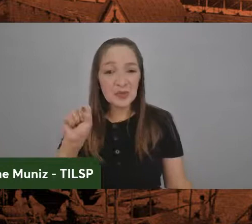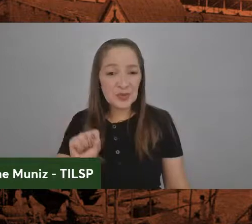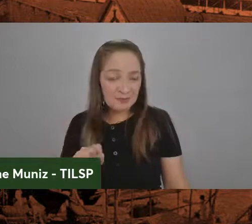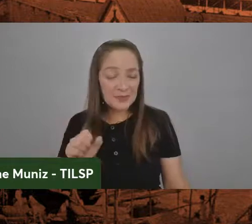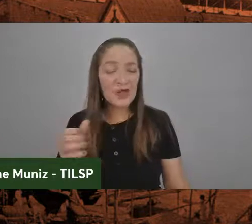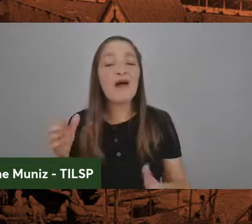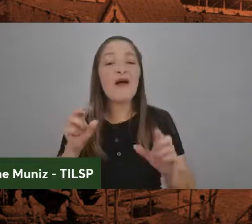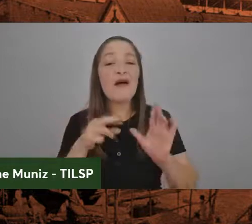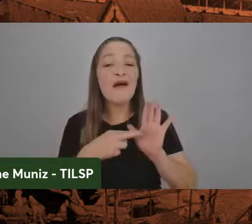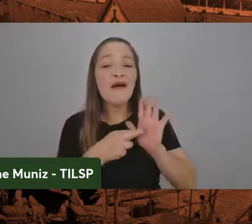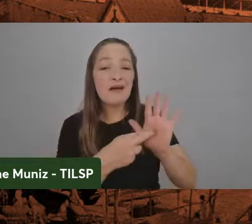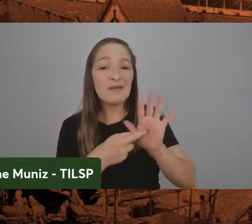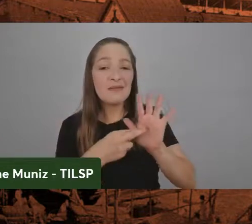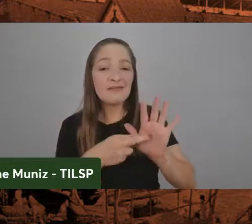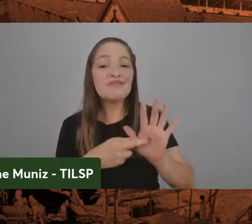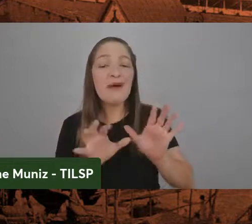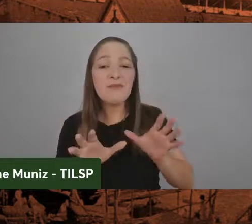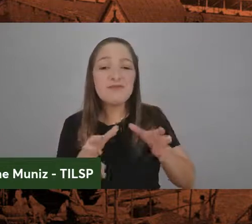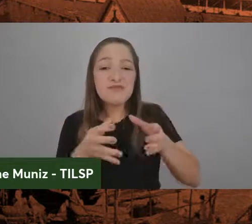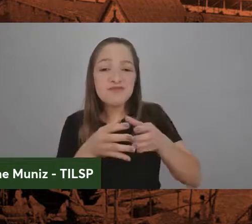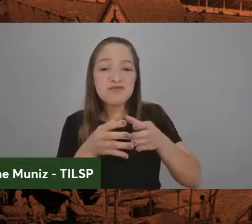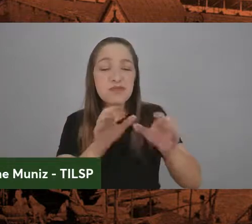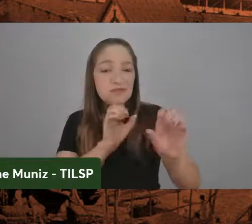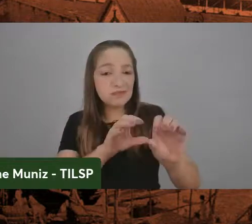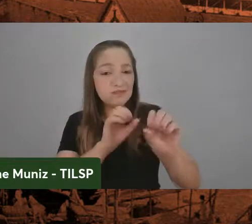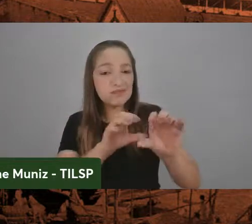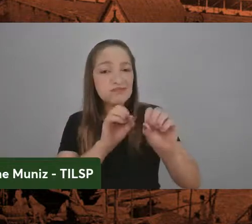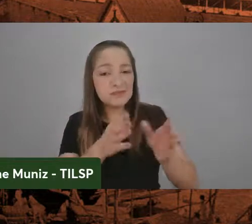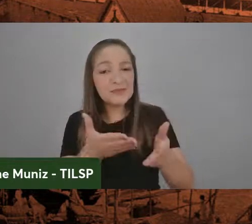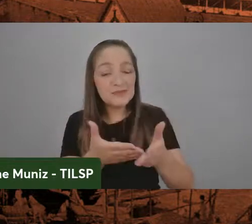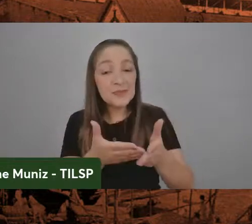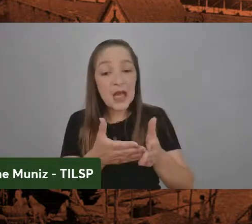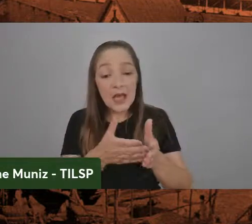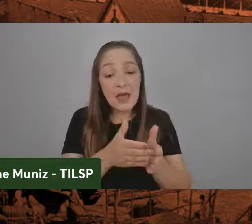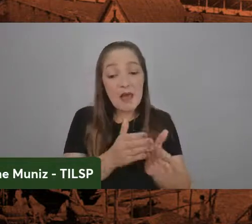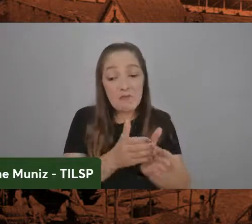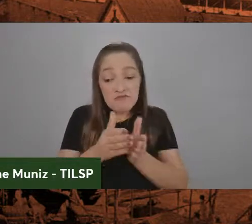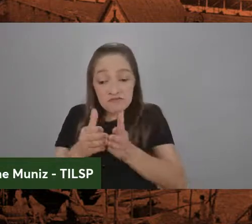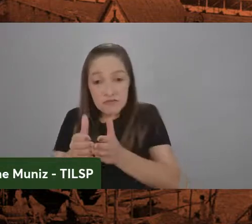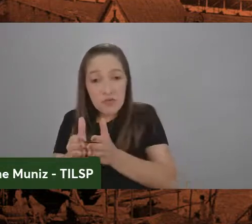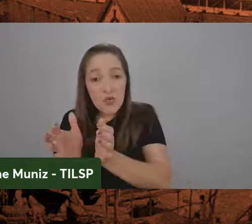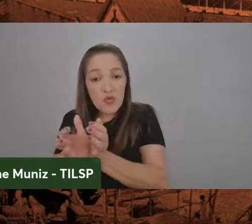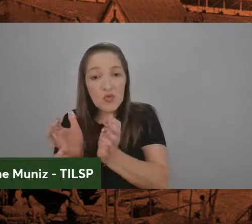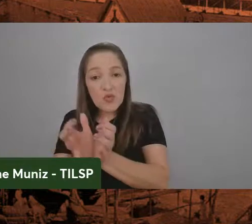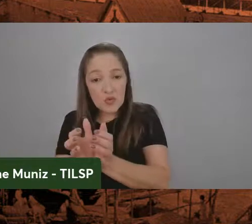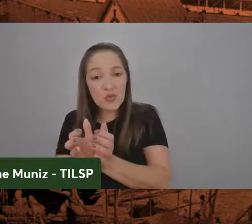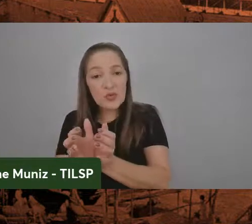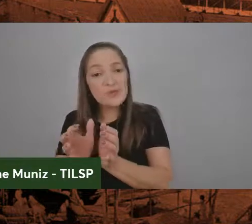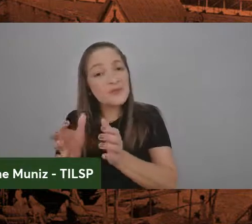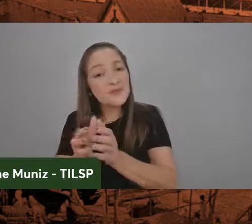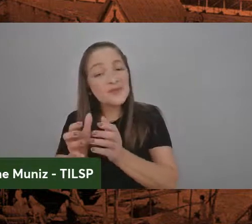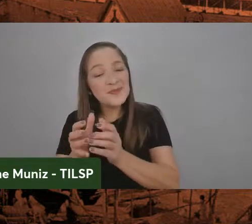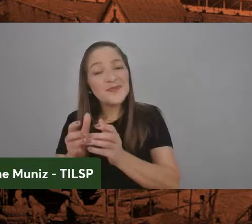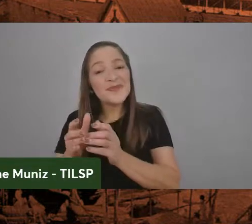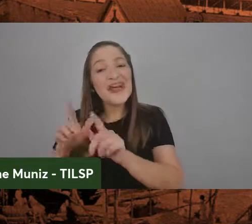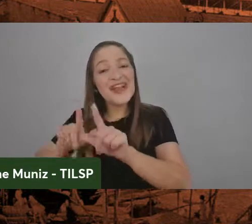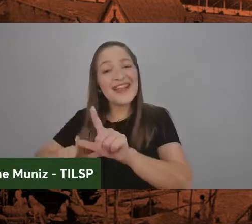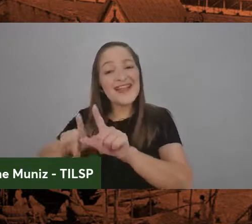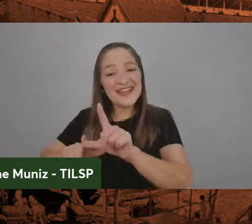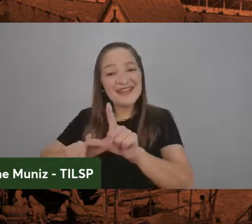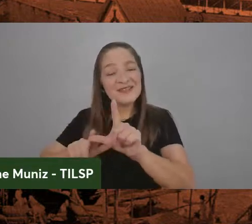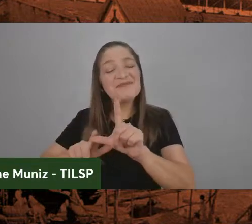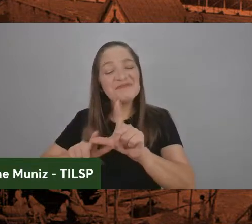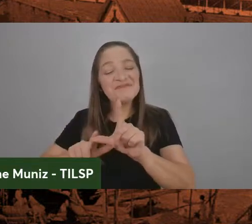Companhia na Educação, que é uma parte do grupo Companhia das Letras, dedicado aos educadores, a